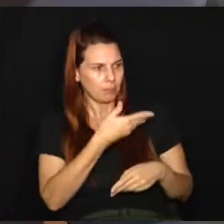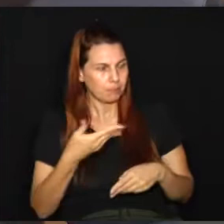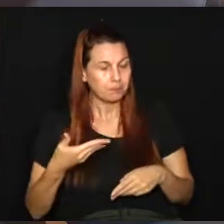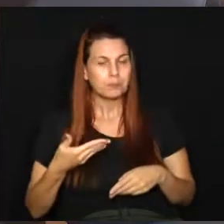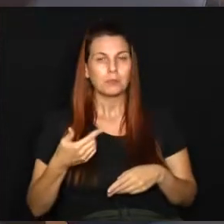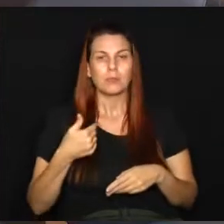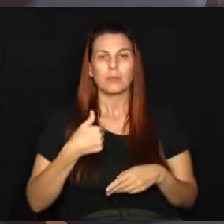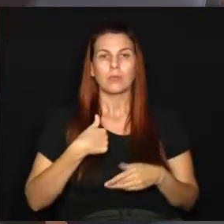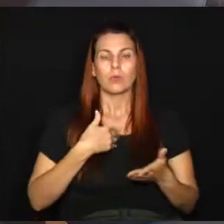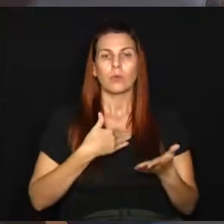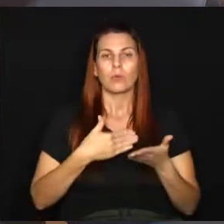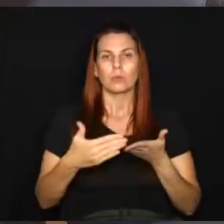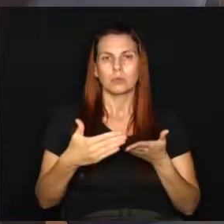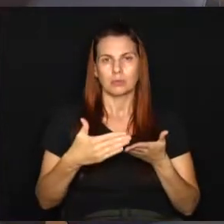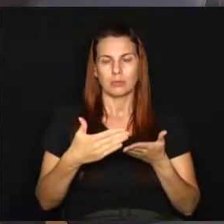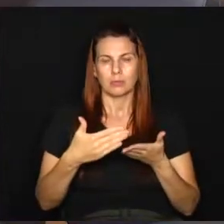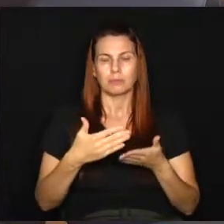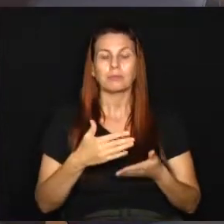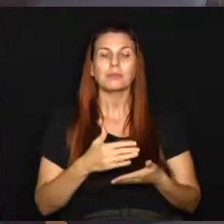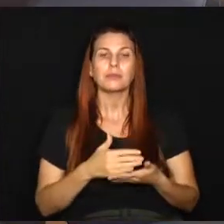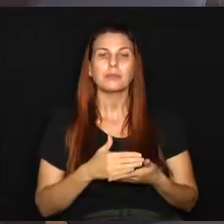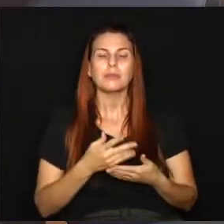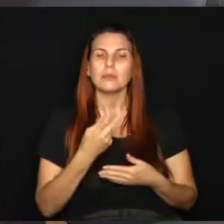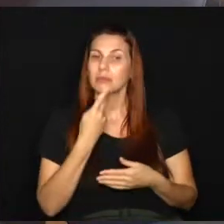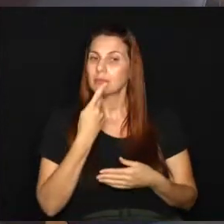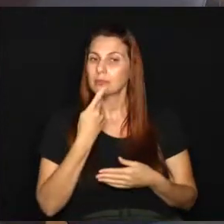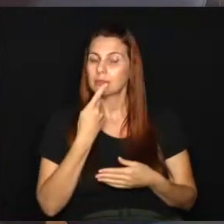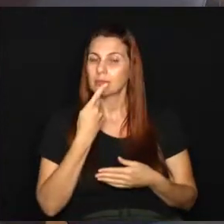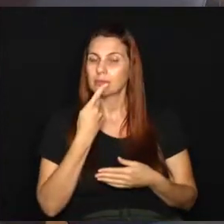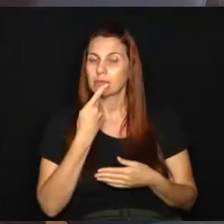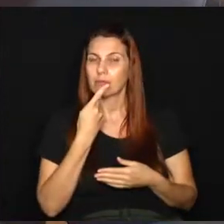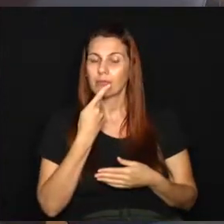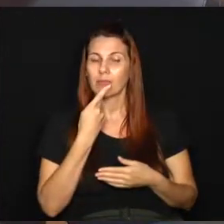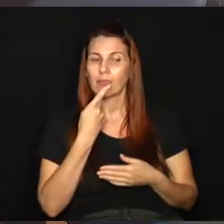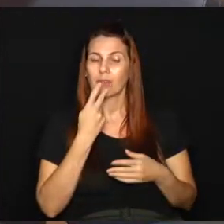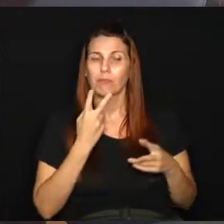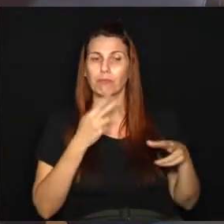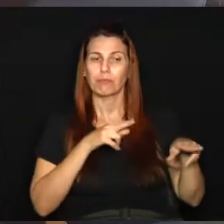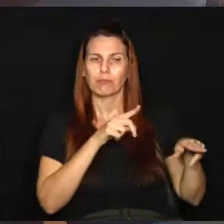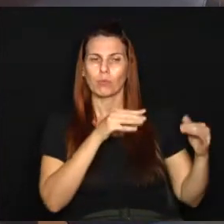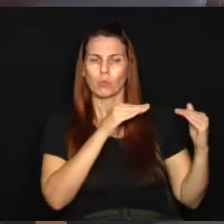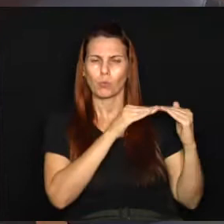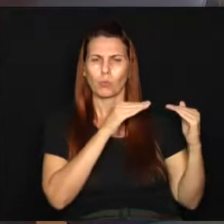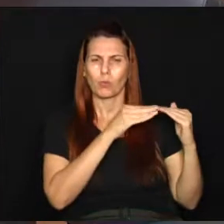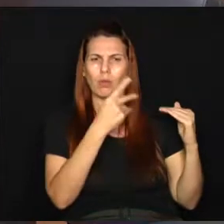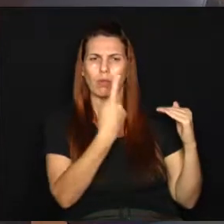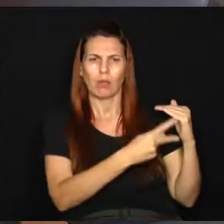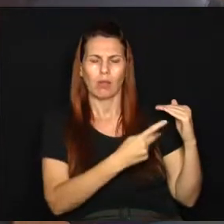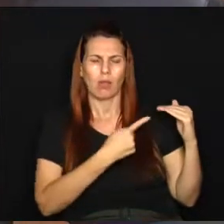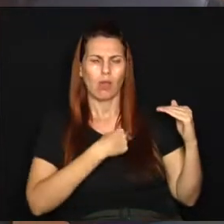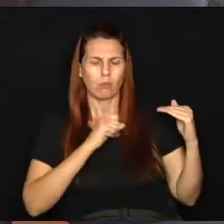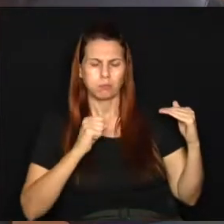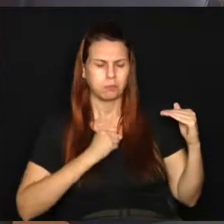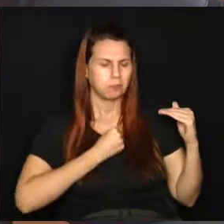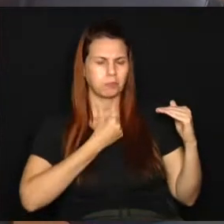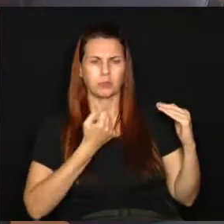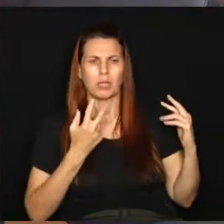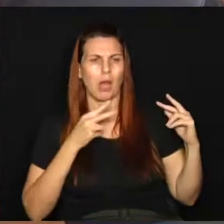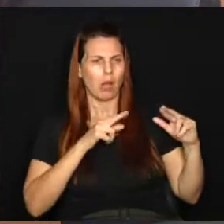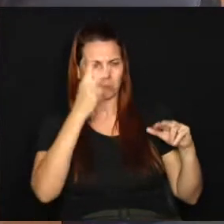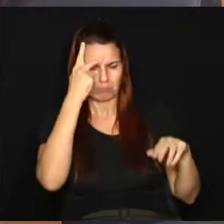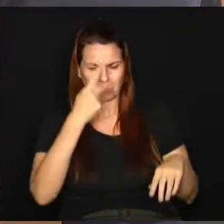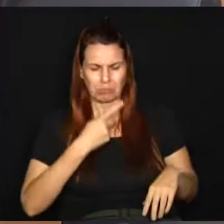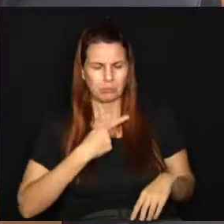Gostaria de começar endossando a fala da Mariana, contando assim com o meu repúdio pessoal